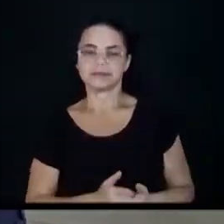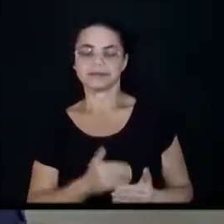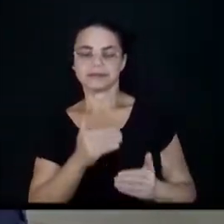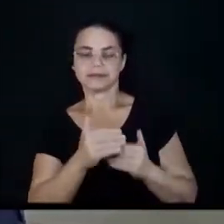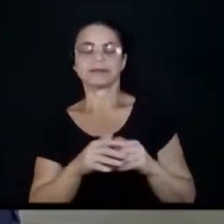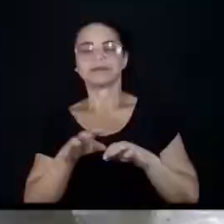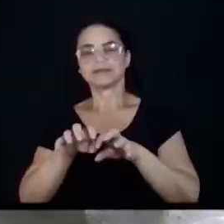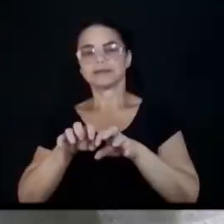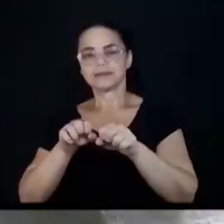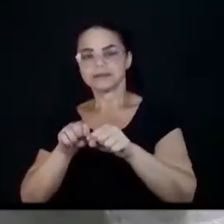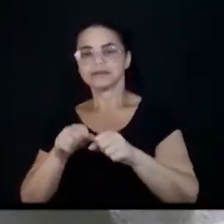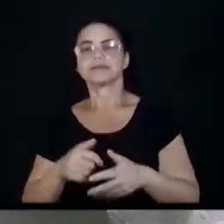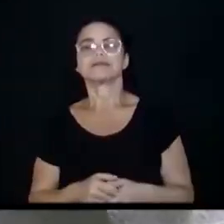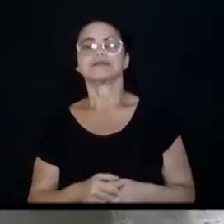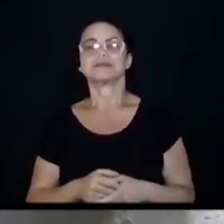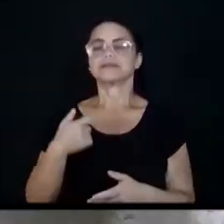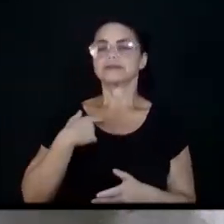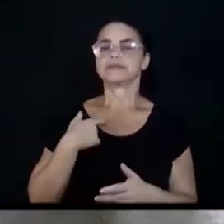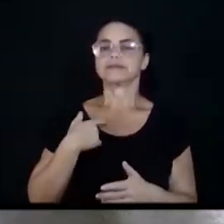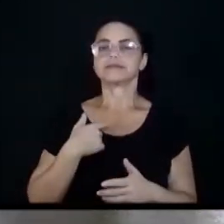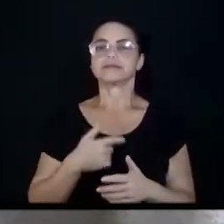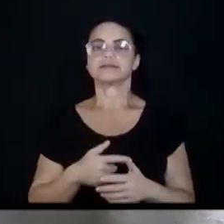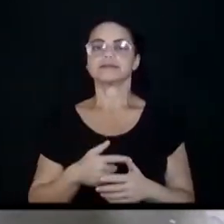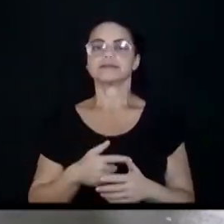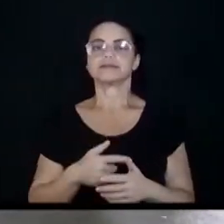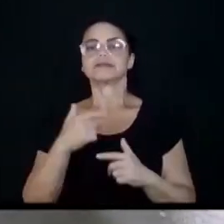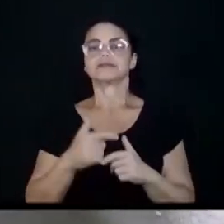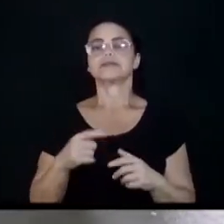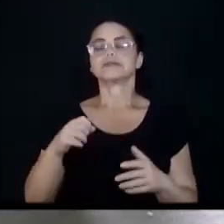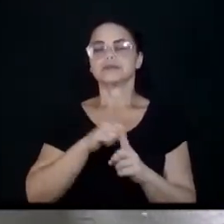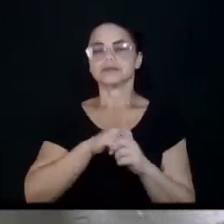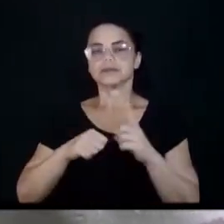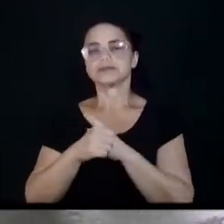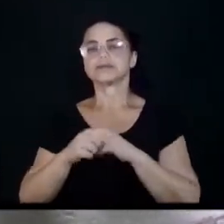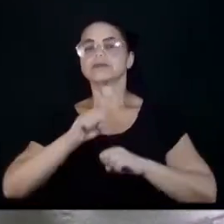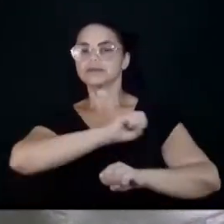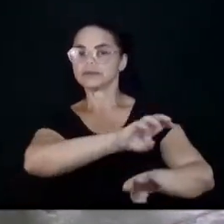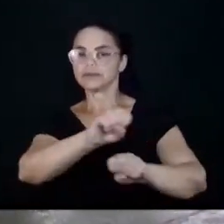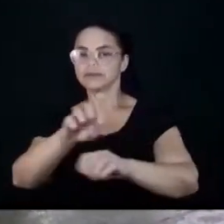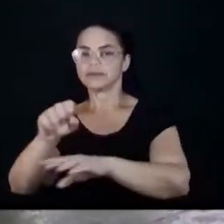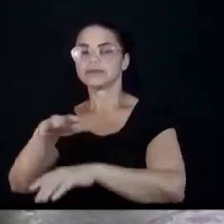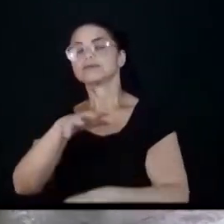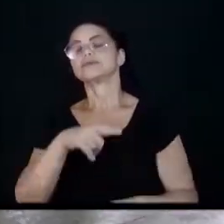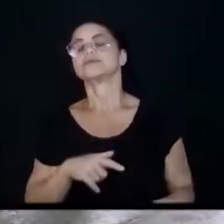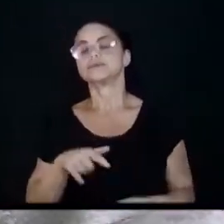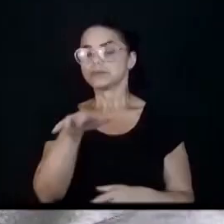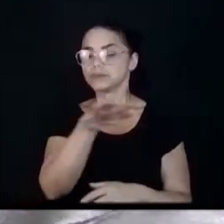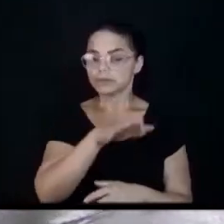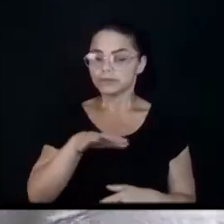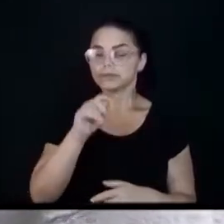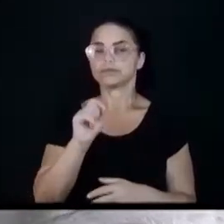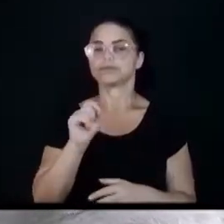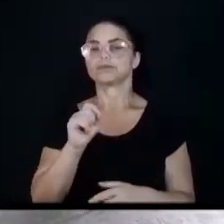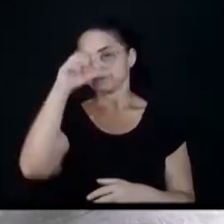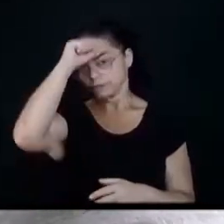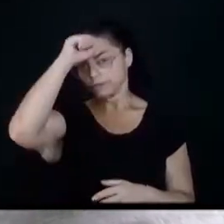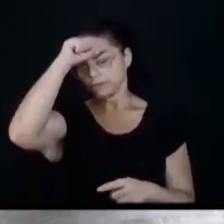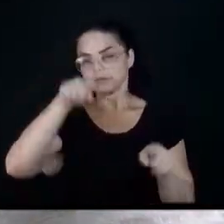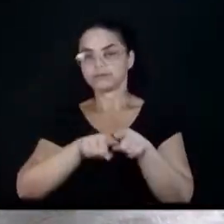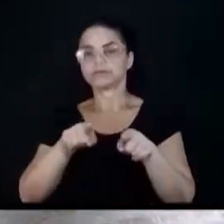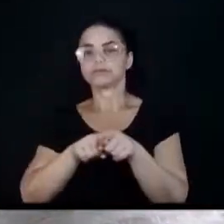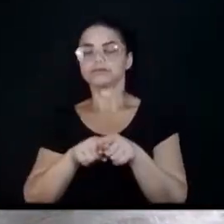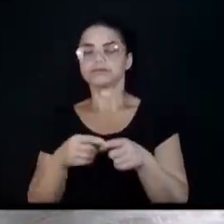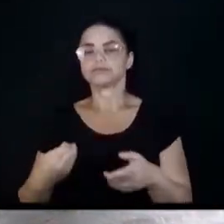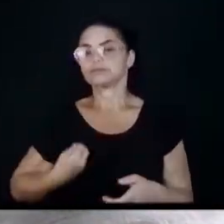um processo socioeducativo que englobe não só aprendizagem, mas também a convivência, que é um